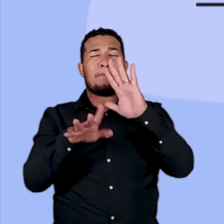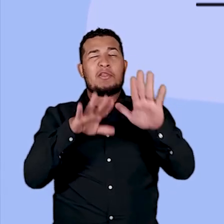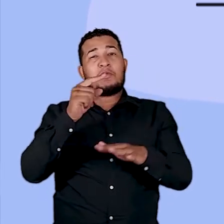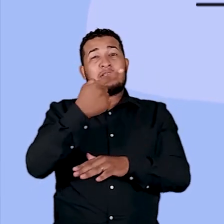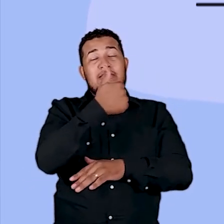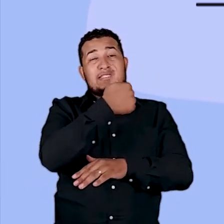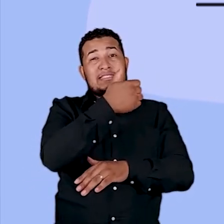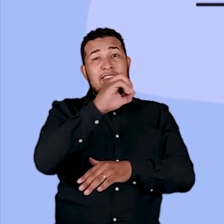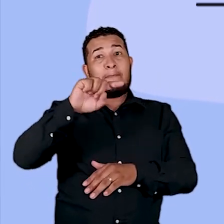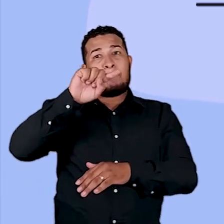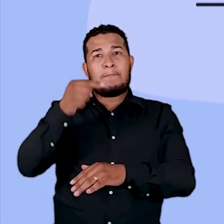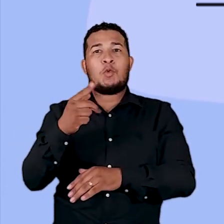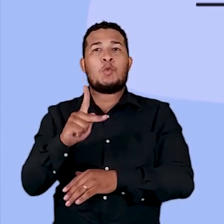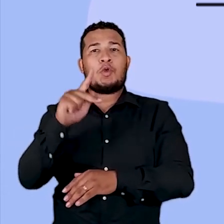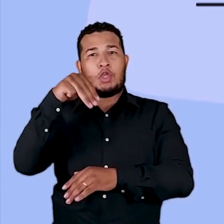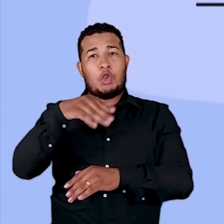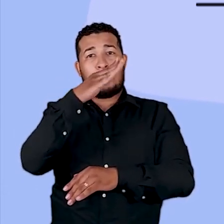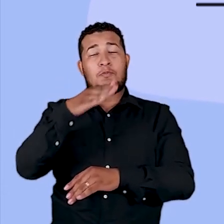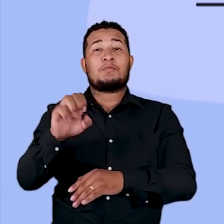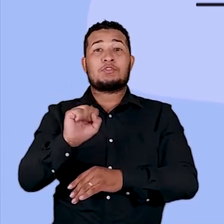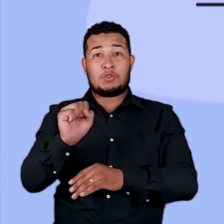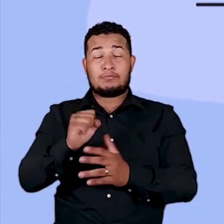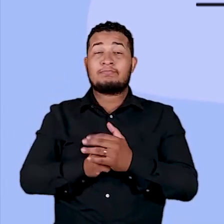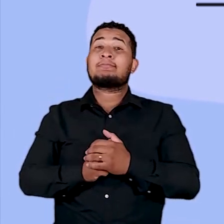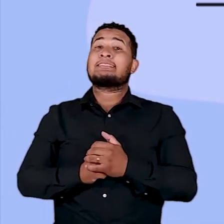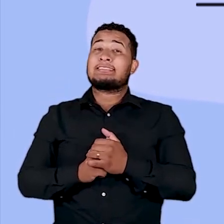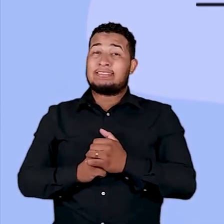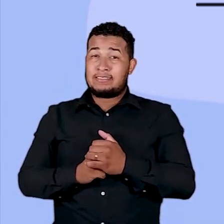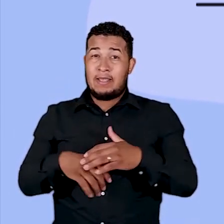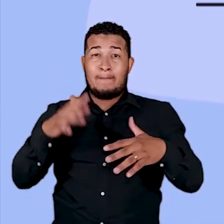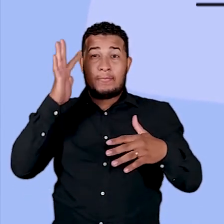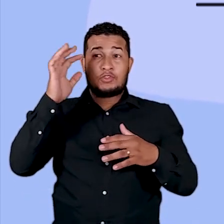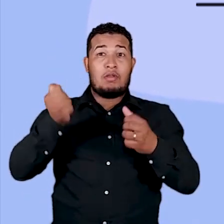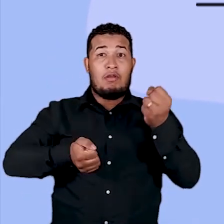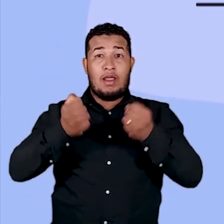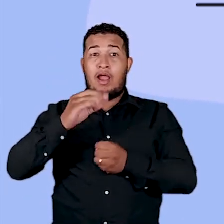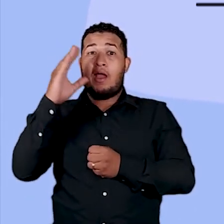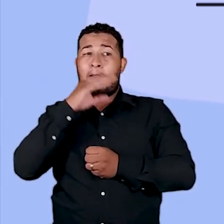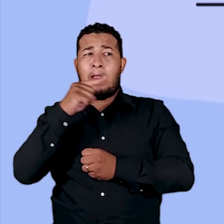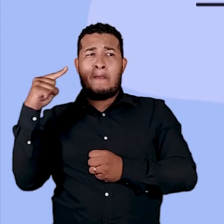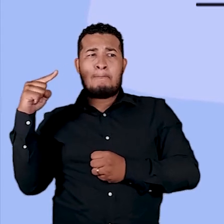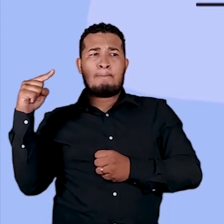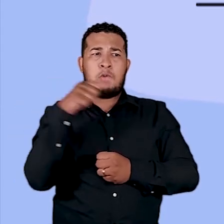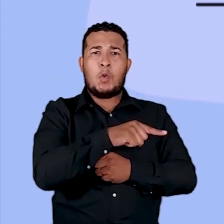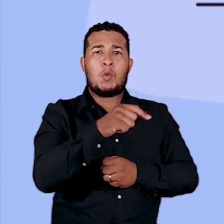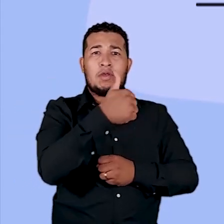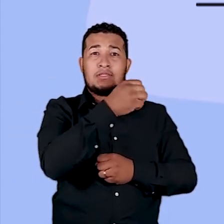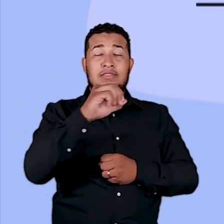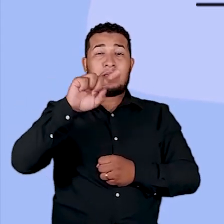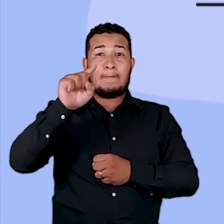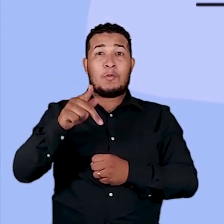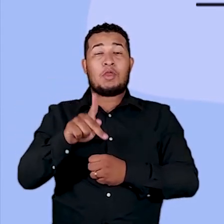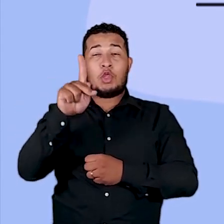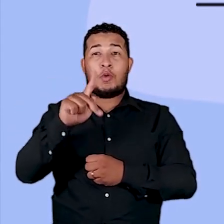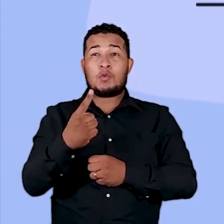100 mil quilômetros por segundo. Imagina um carro andando a 100 mil quilômetros por segundo. Andar 100 mil